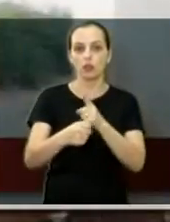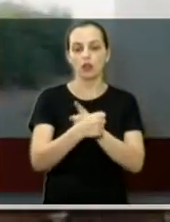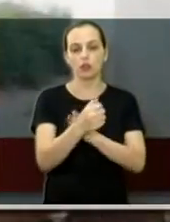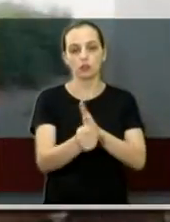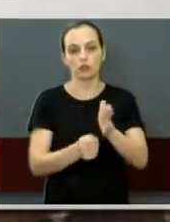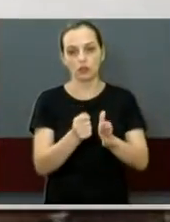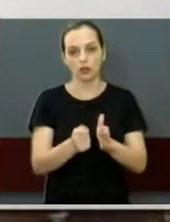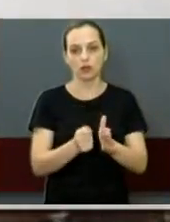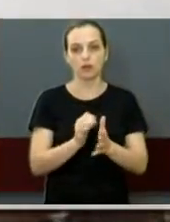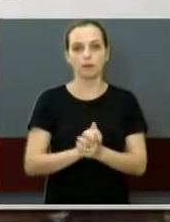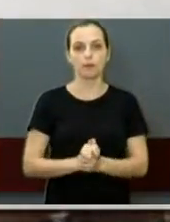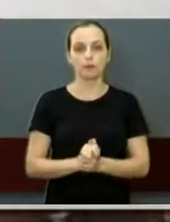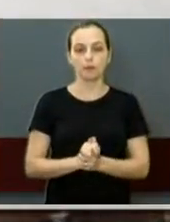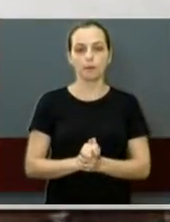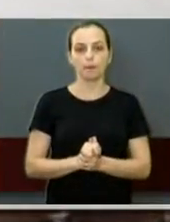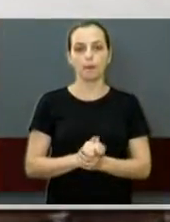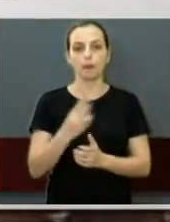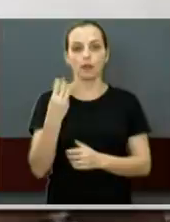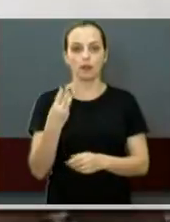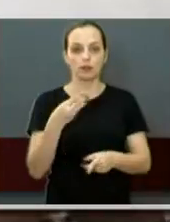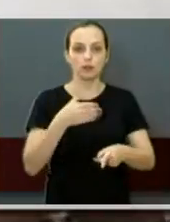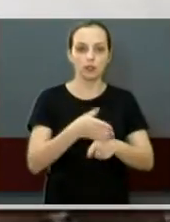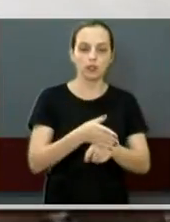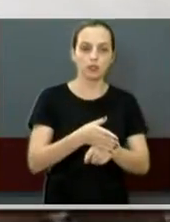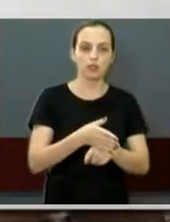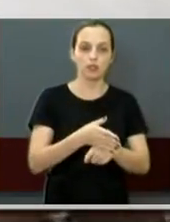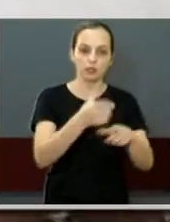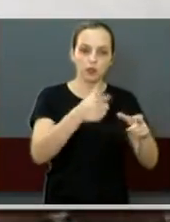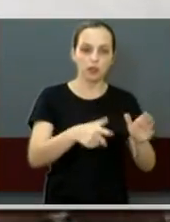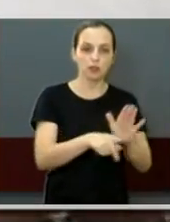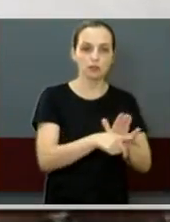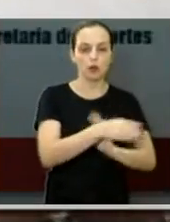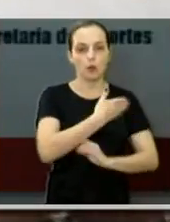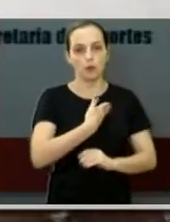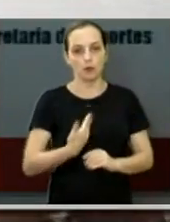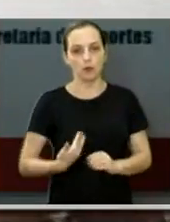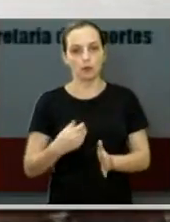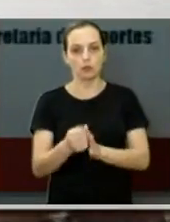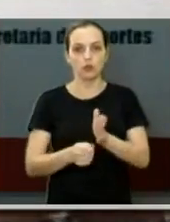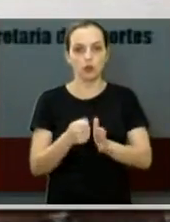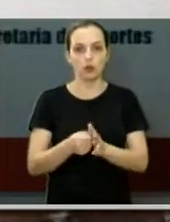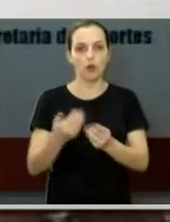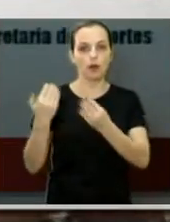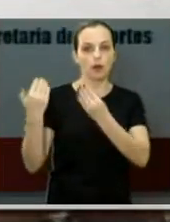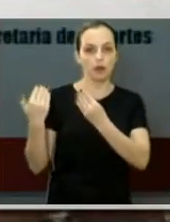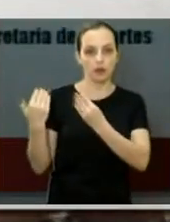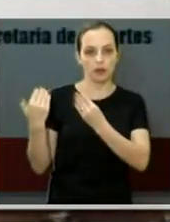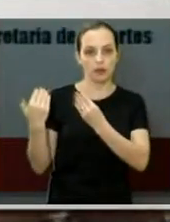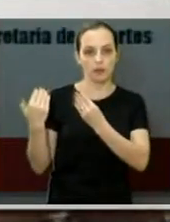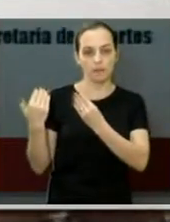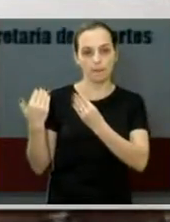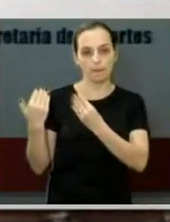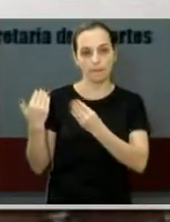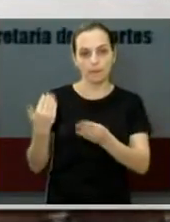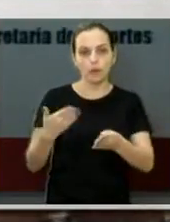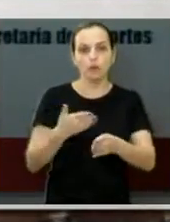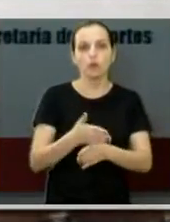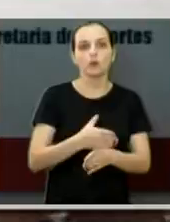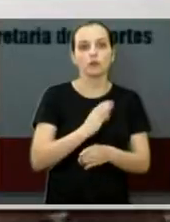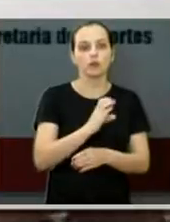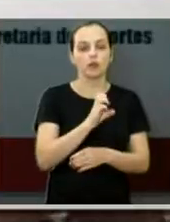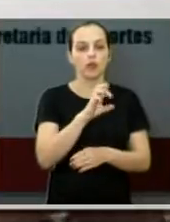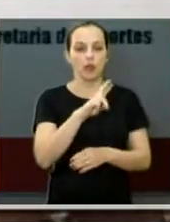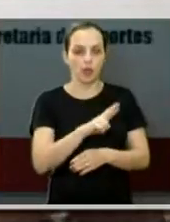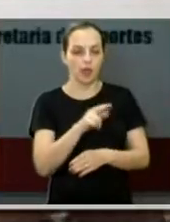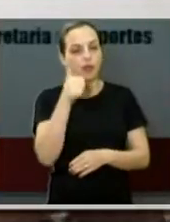favor. Fizemos 3 visitas a órgãos públicos. No próximo slide mostramos as fotos. Nós estivemos no CR Feminino, como